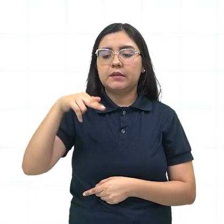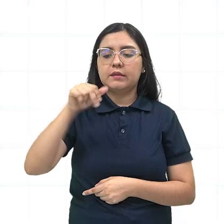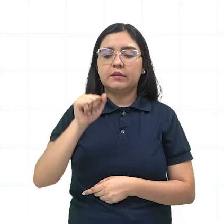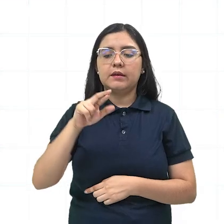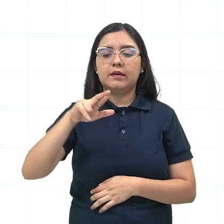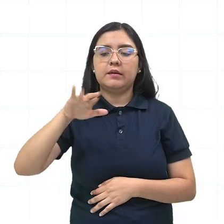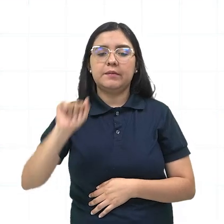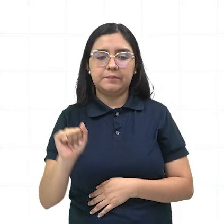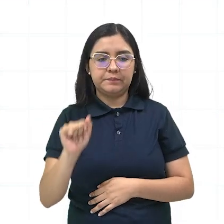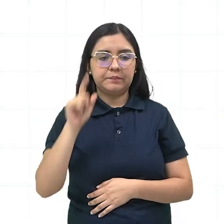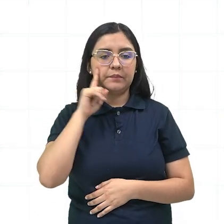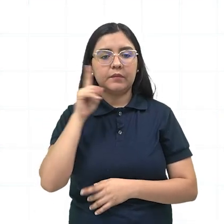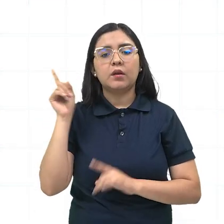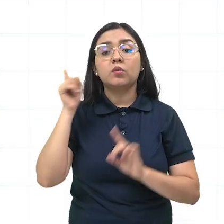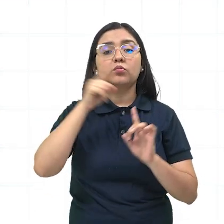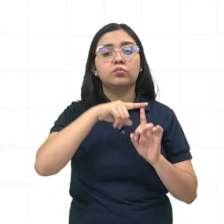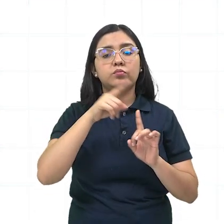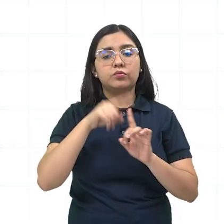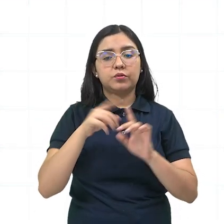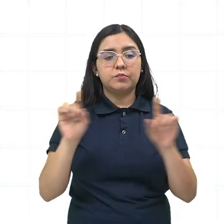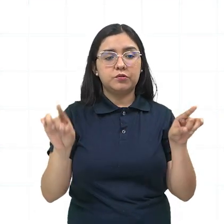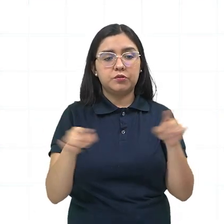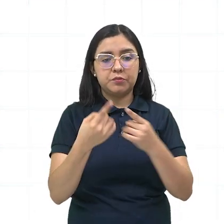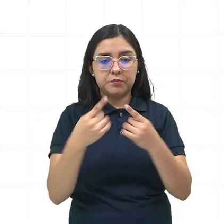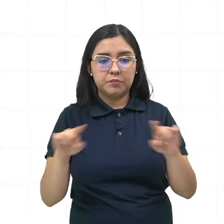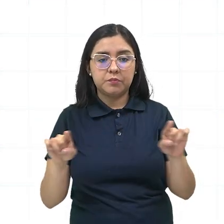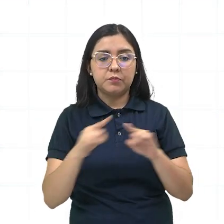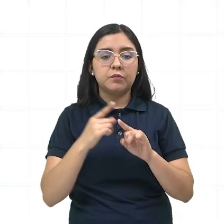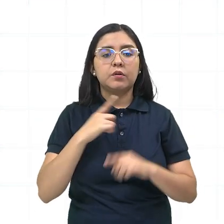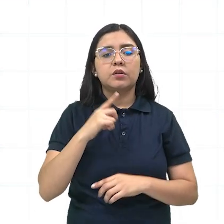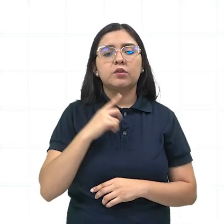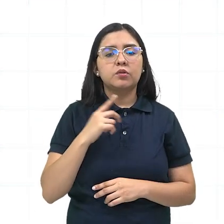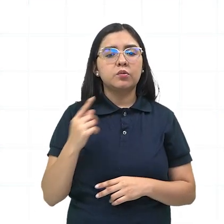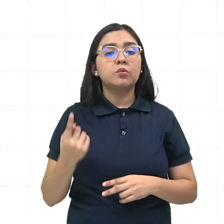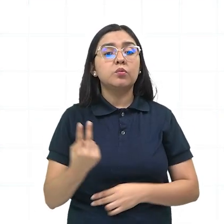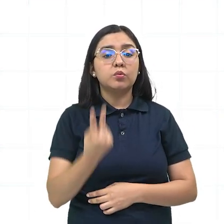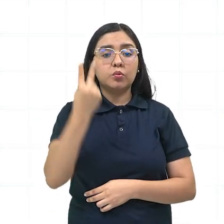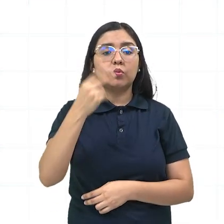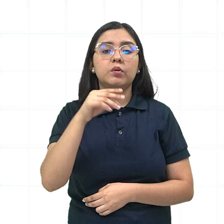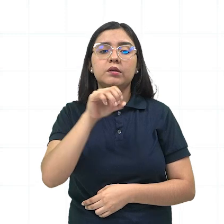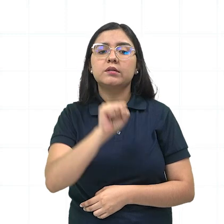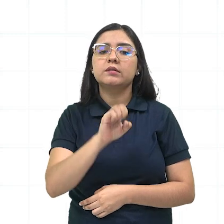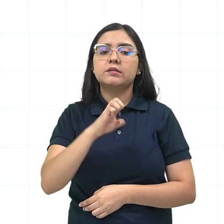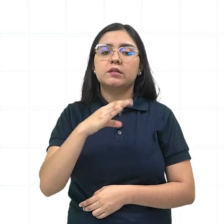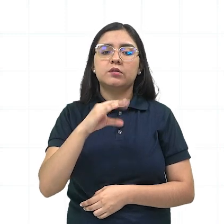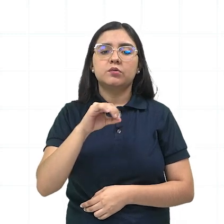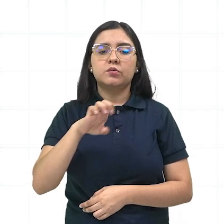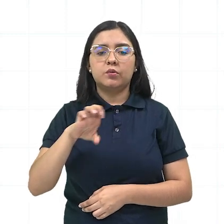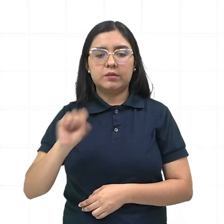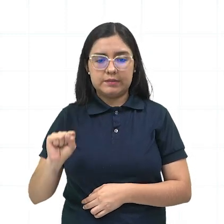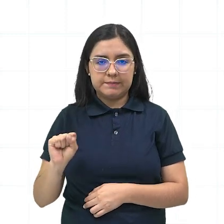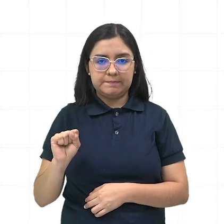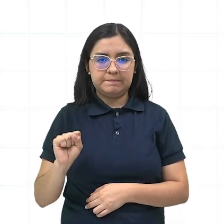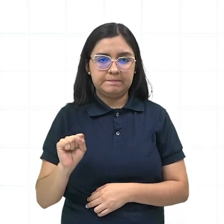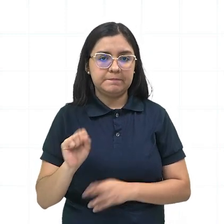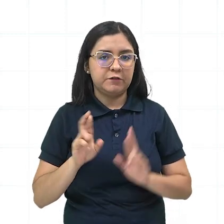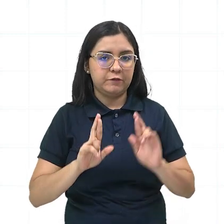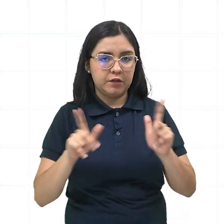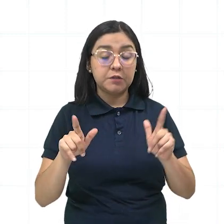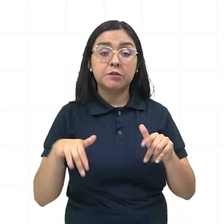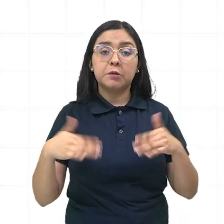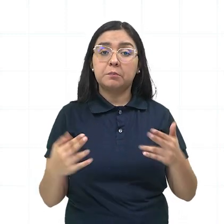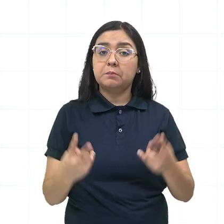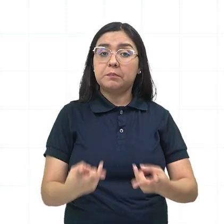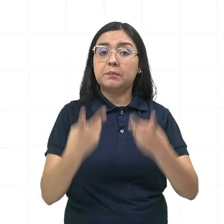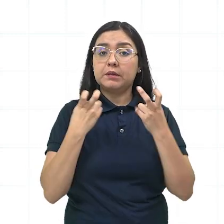Perceba, essa é um tipo de música que ela é composta por duas seções. Então, perceba,